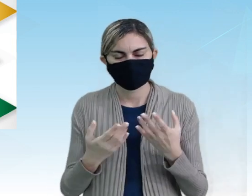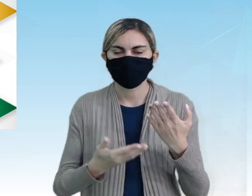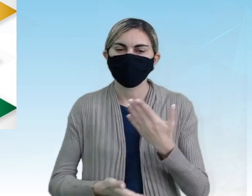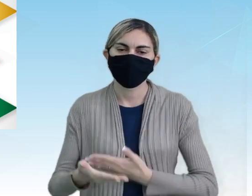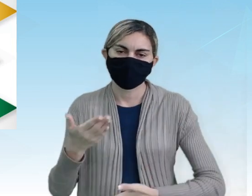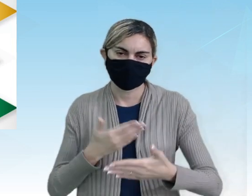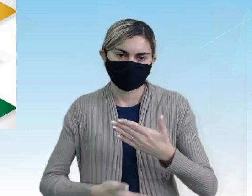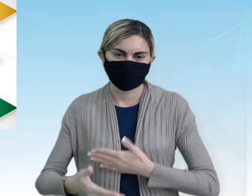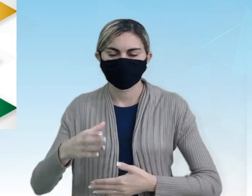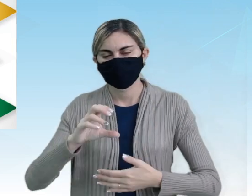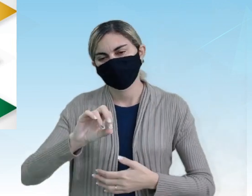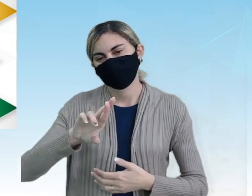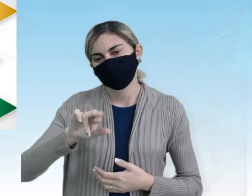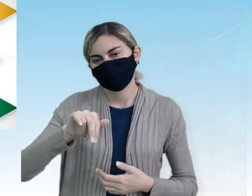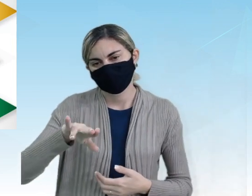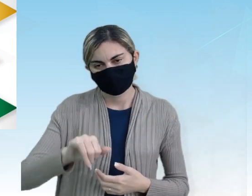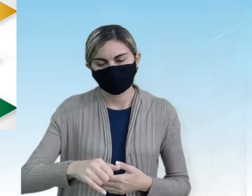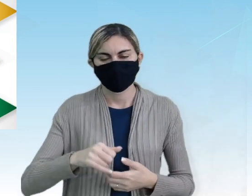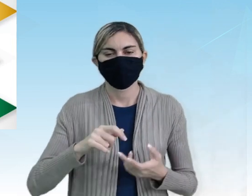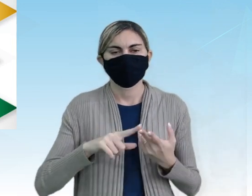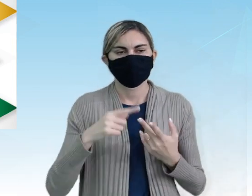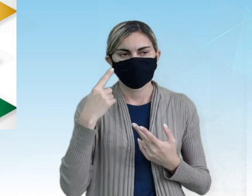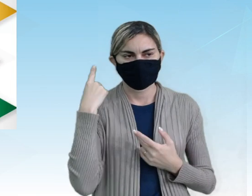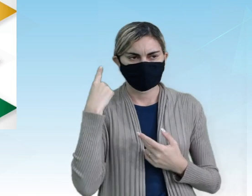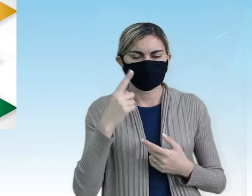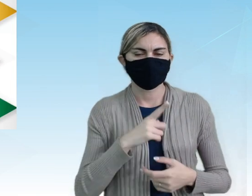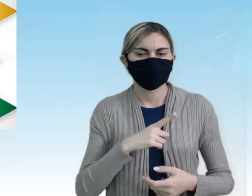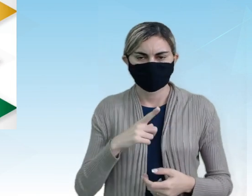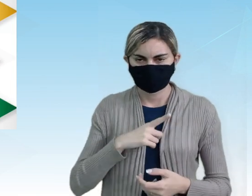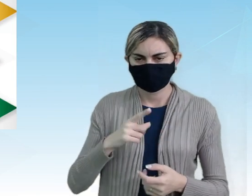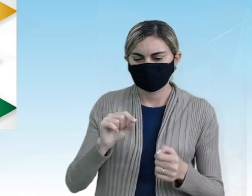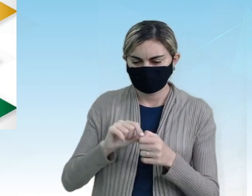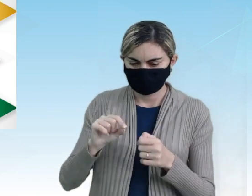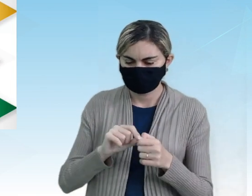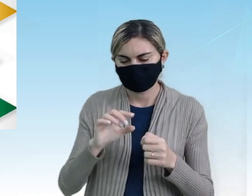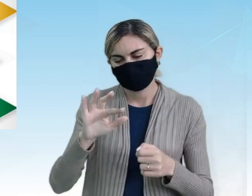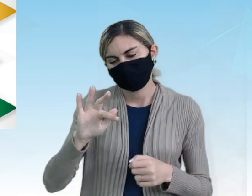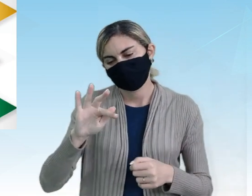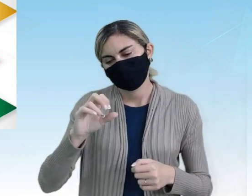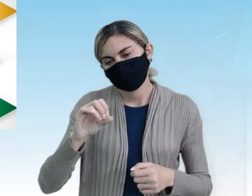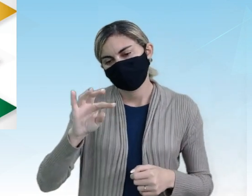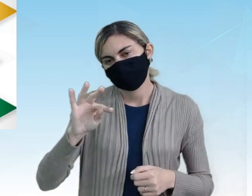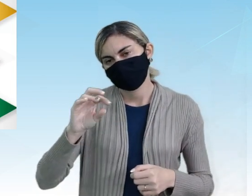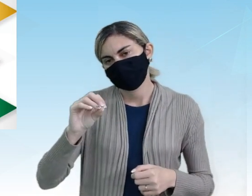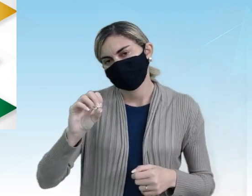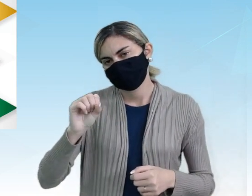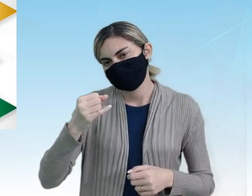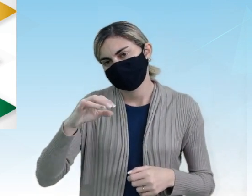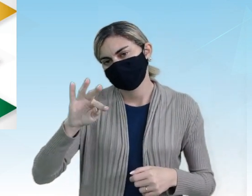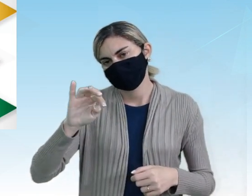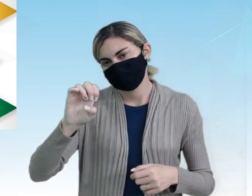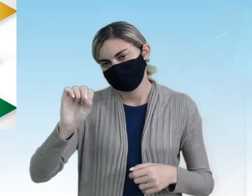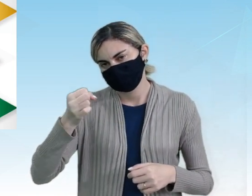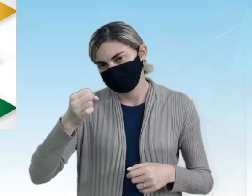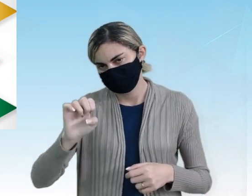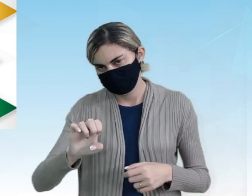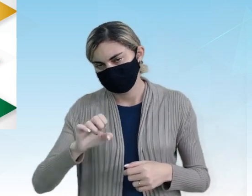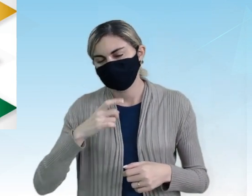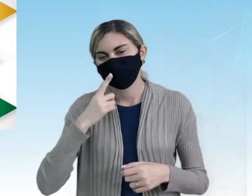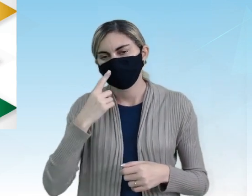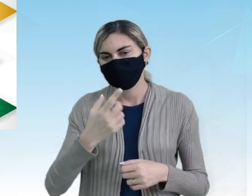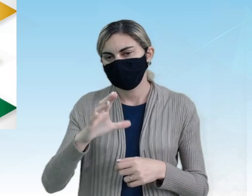relação aos organismos que são fototróficos, a gente tem o que realiza a fotossíntese. Eu estou falando aqui em relação à